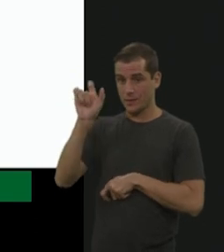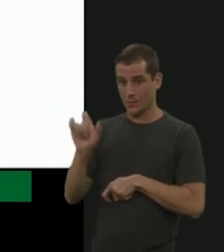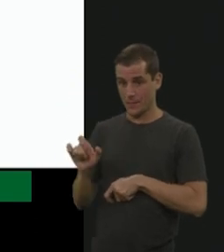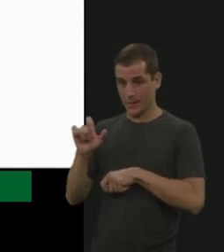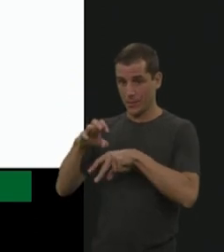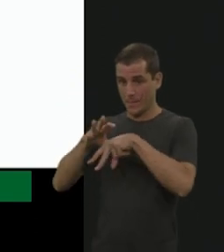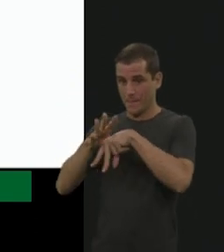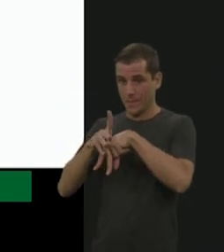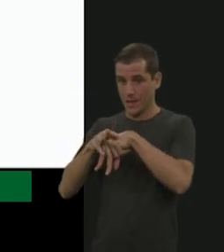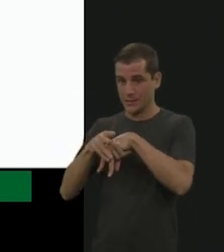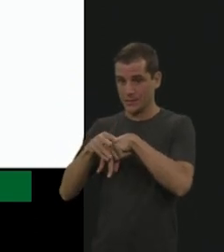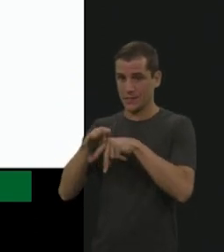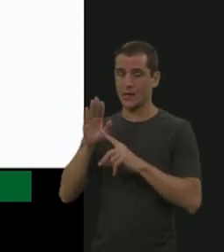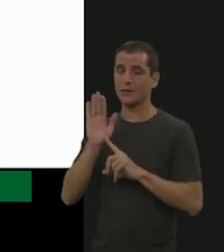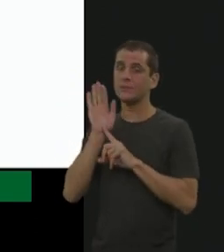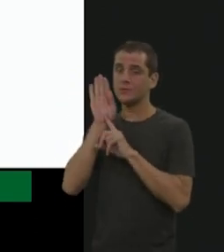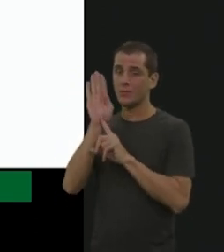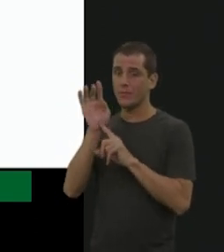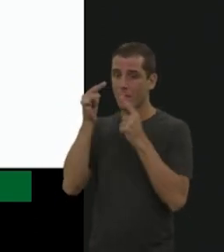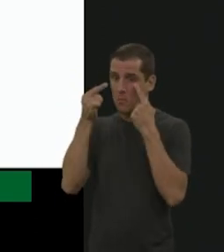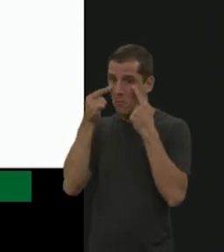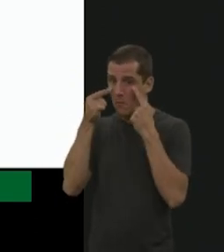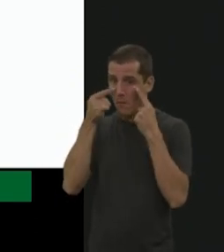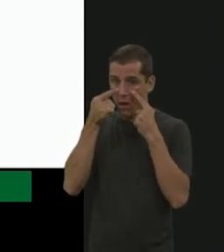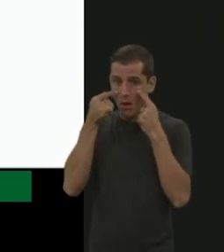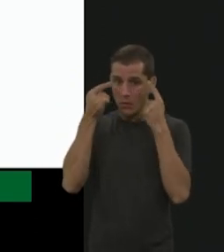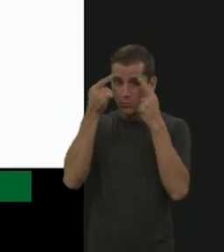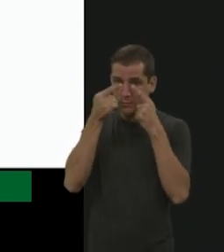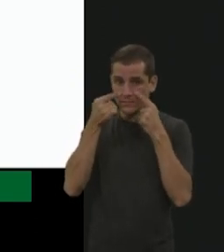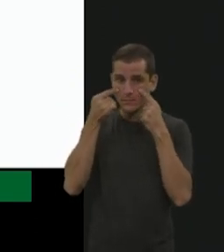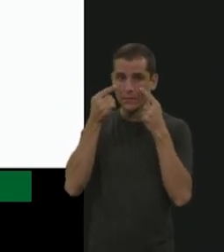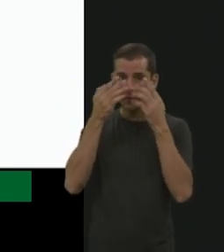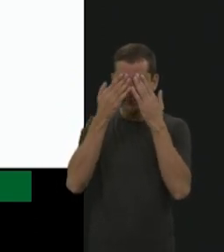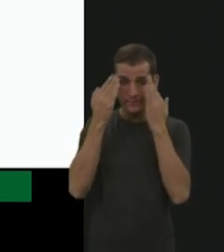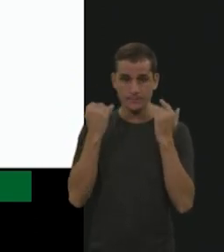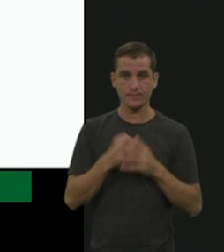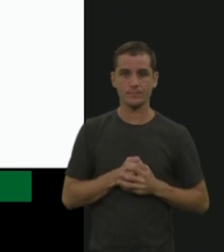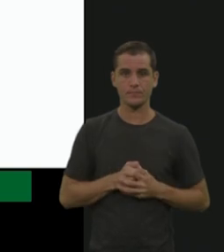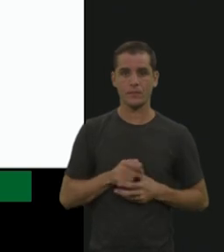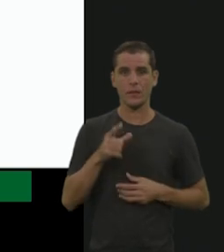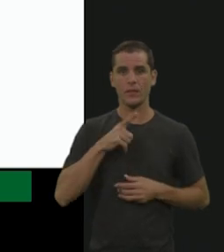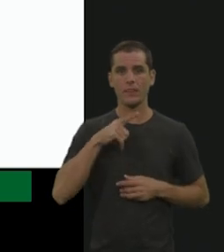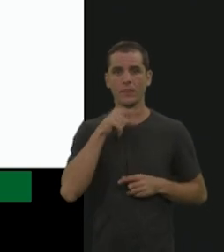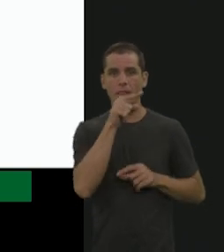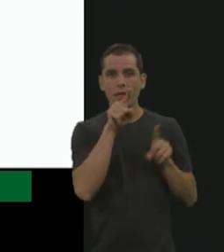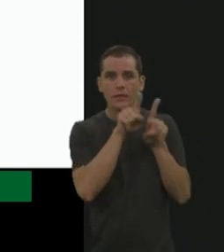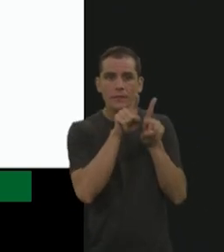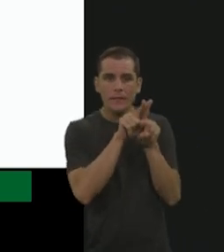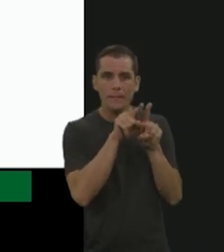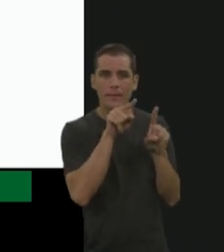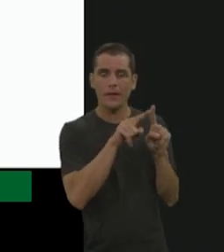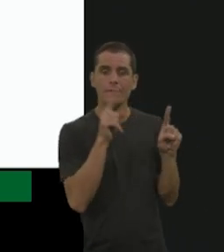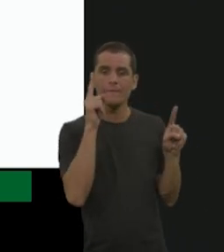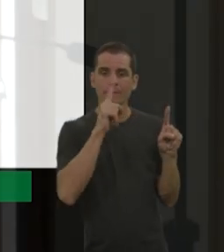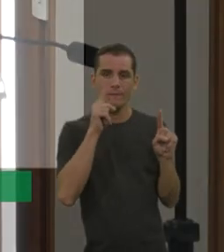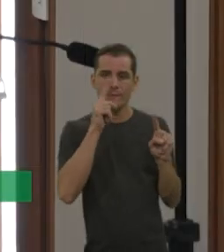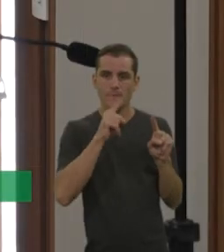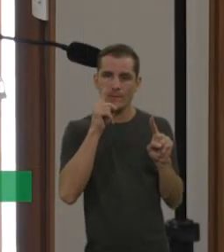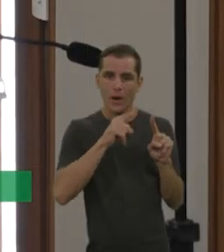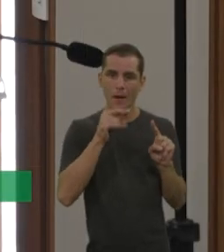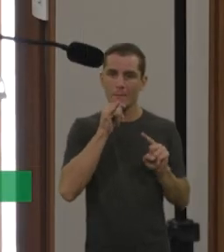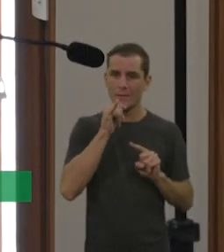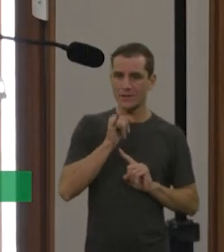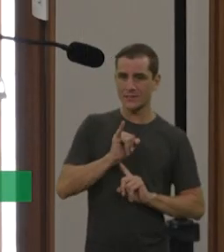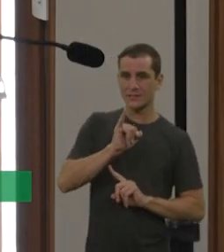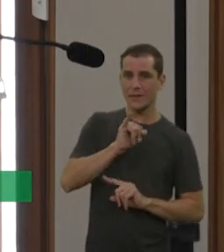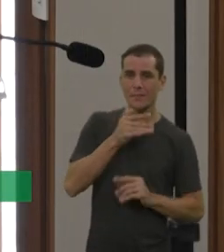que a gente chama de failure to thrive, em inglês, que é, na conversão para o português, falha em prosperar. Então, uma criança desnutrida, que não vai bem,